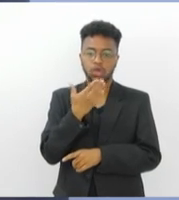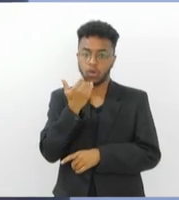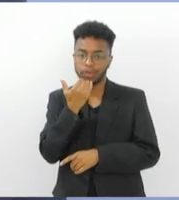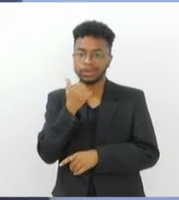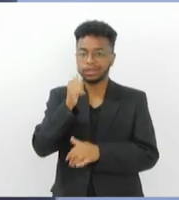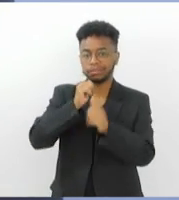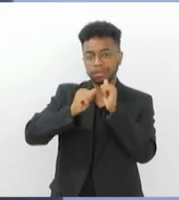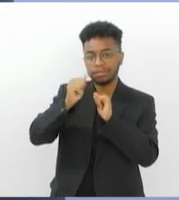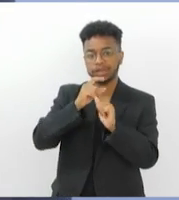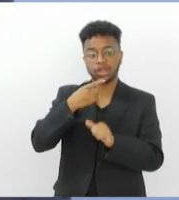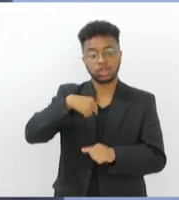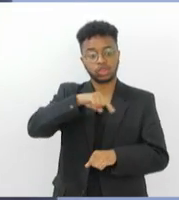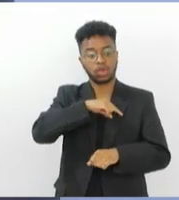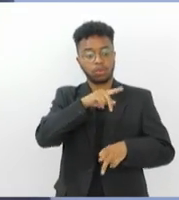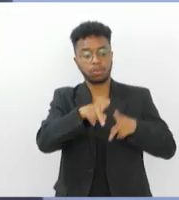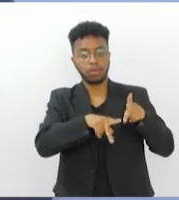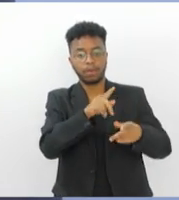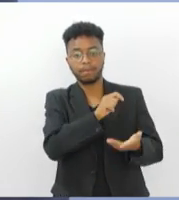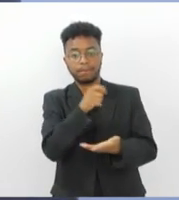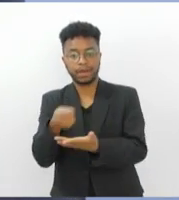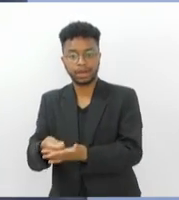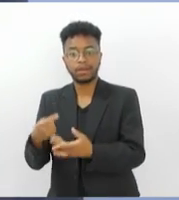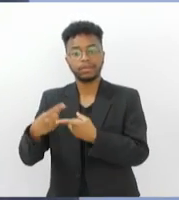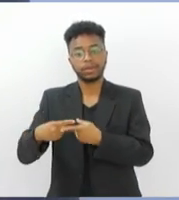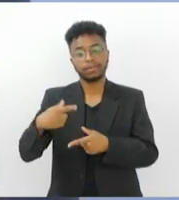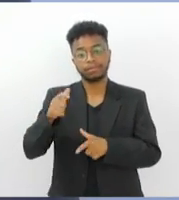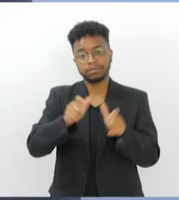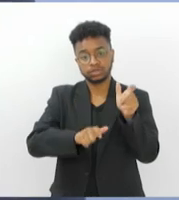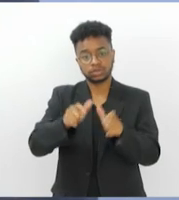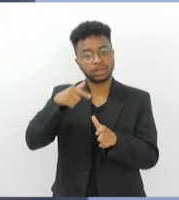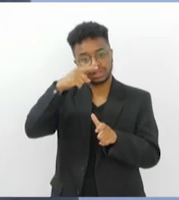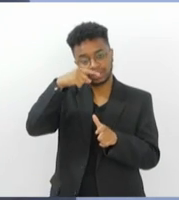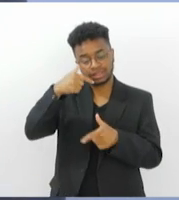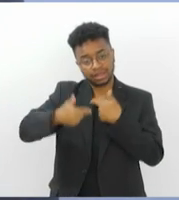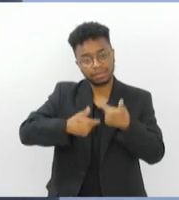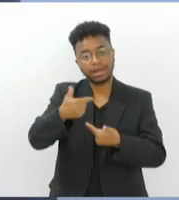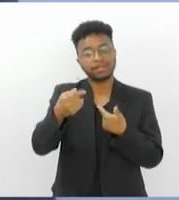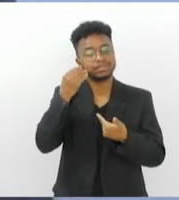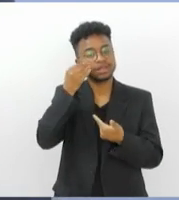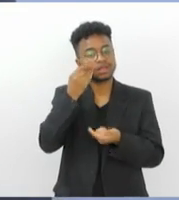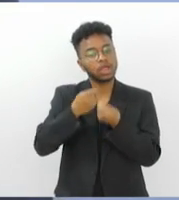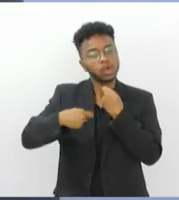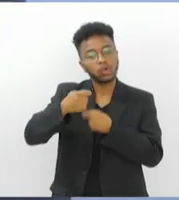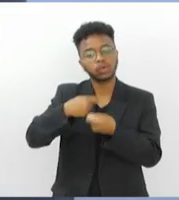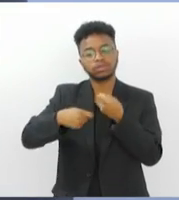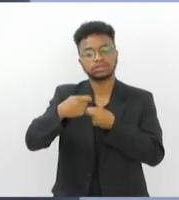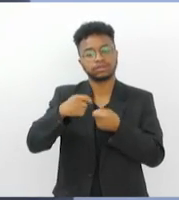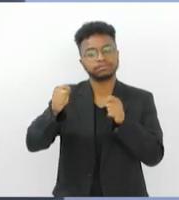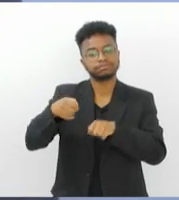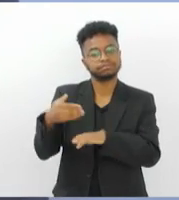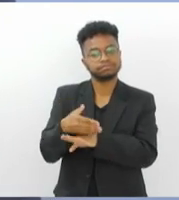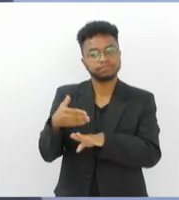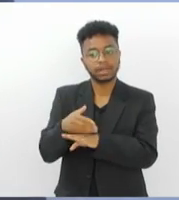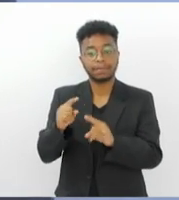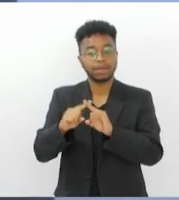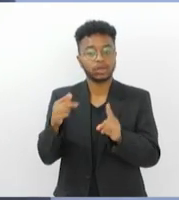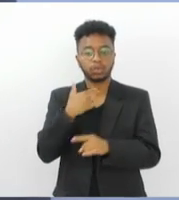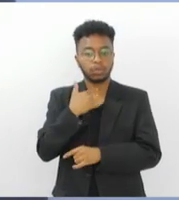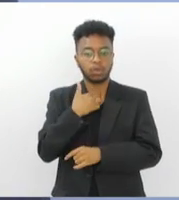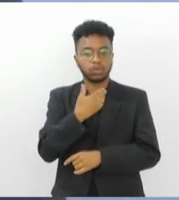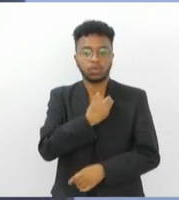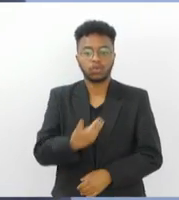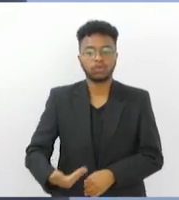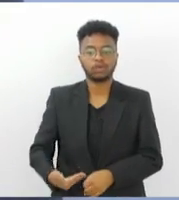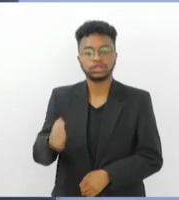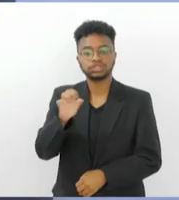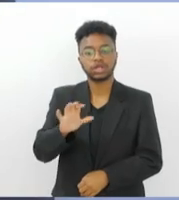dinheiro do contribuinte as pessoas trabalham muito para economizar para nesses eventos poderem participar não pode o governo do estado